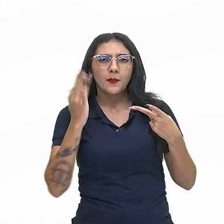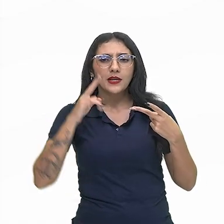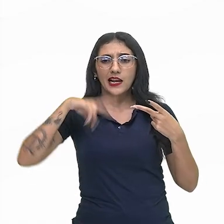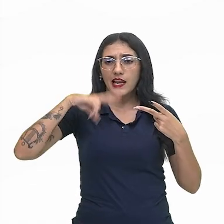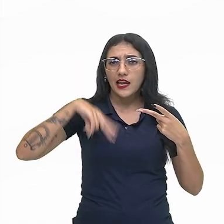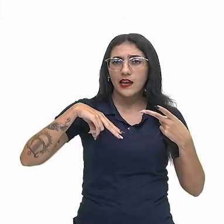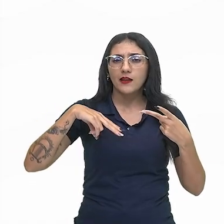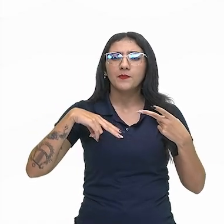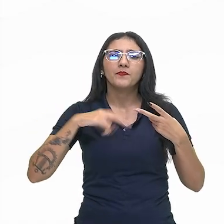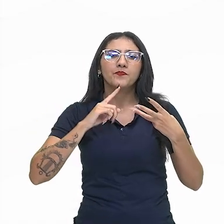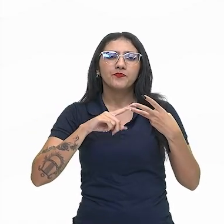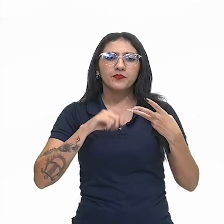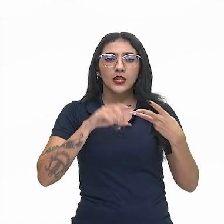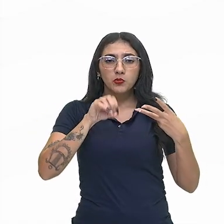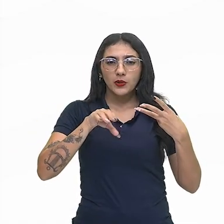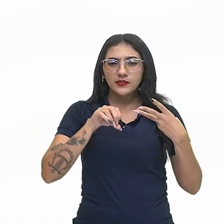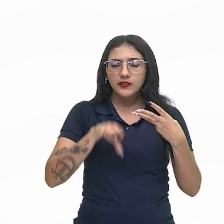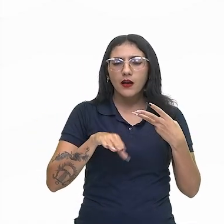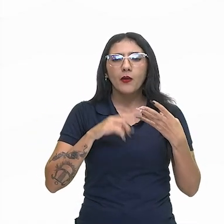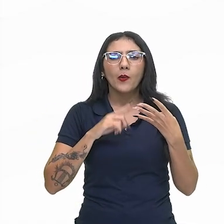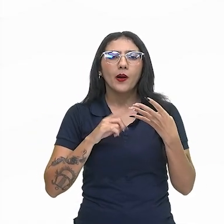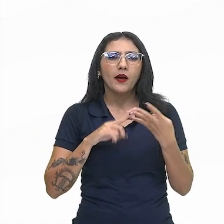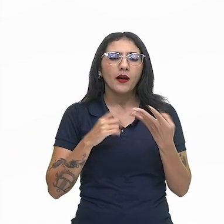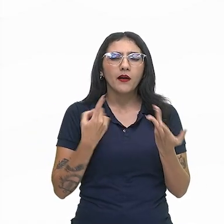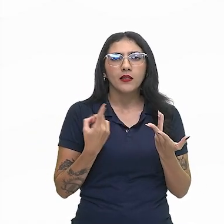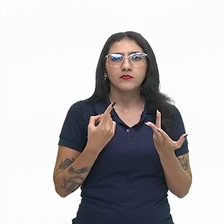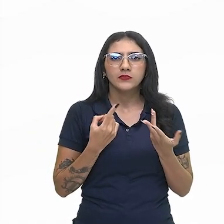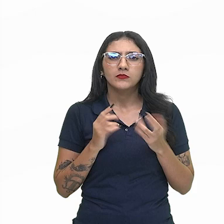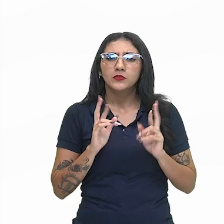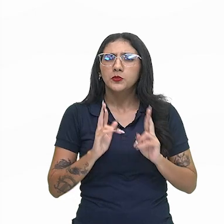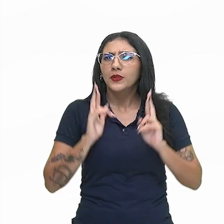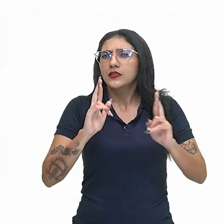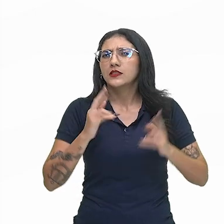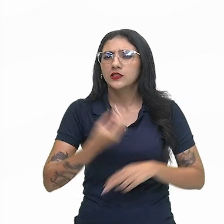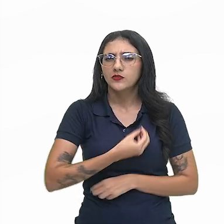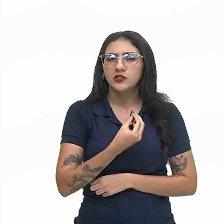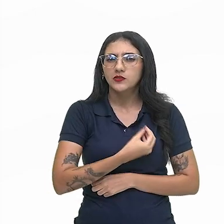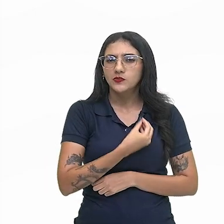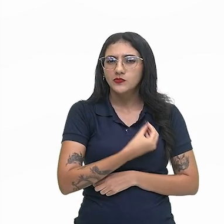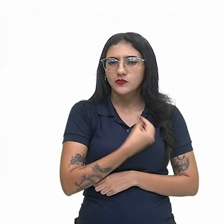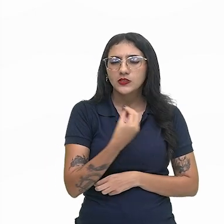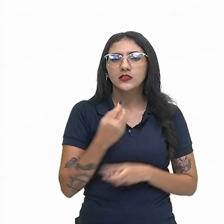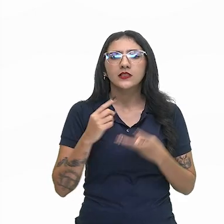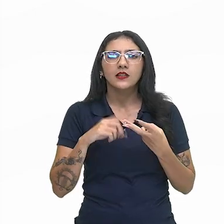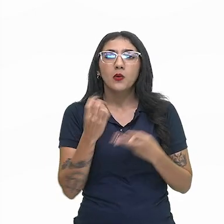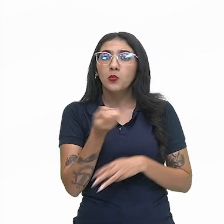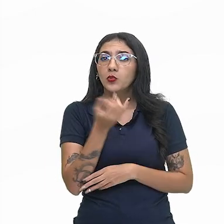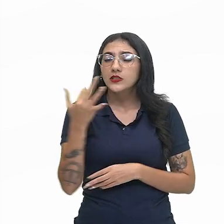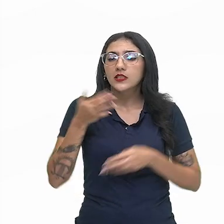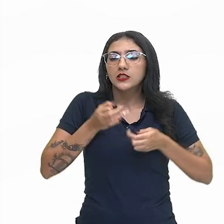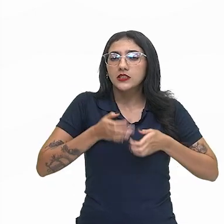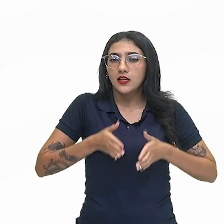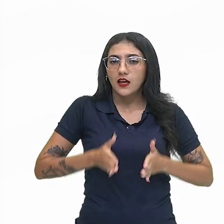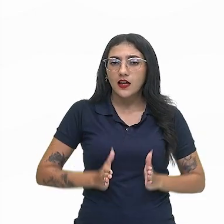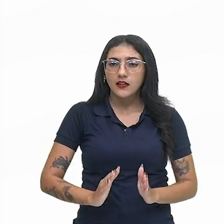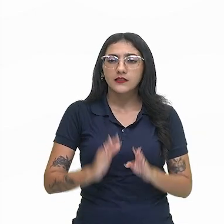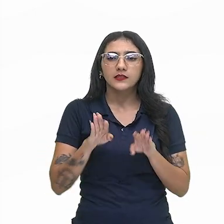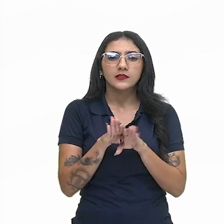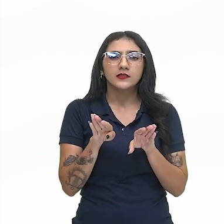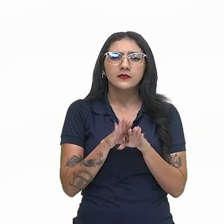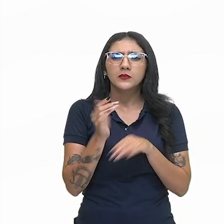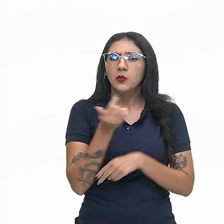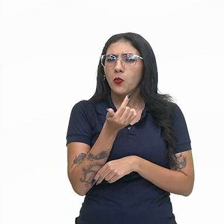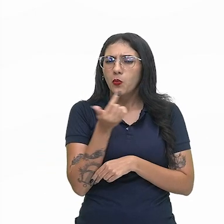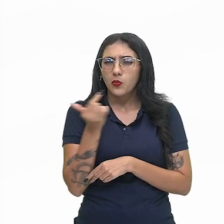alfabetização, educação, esperança de vida, natalidade e outros,